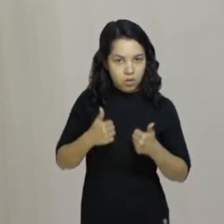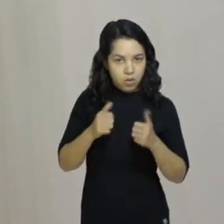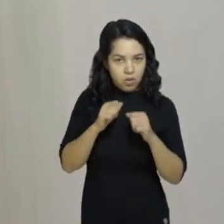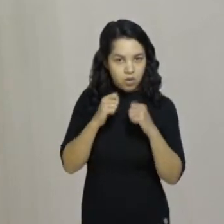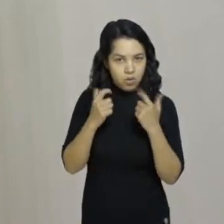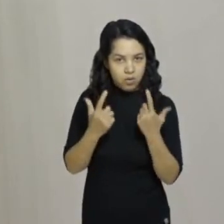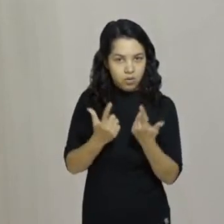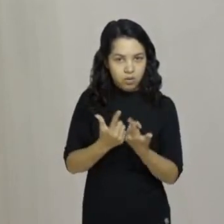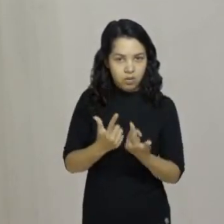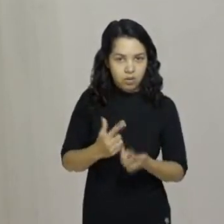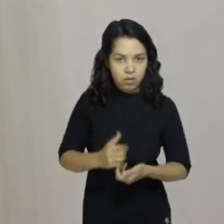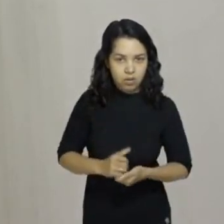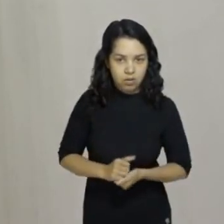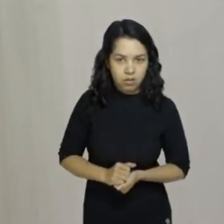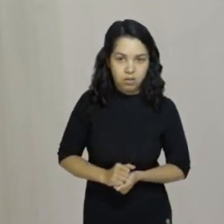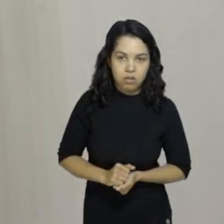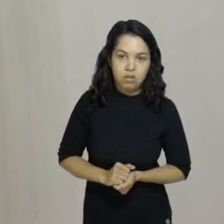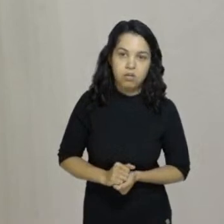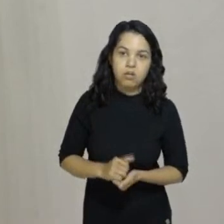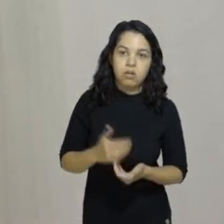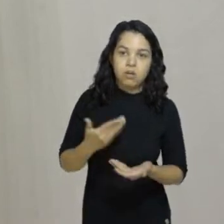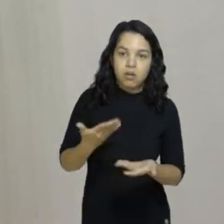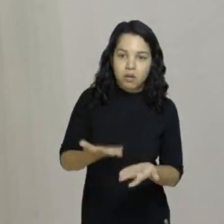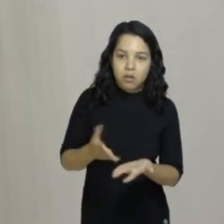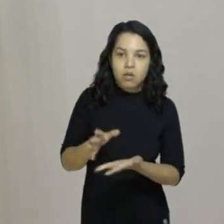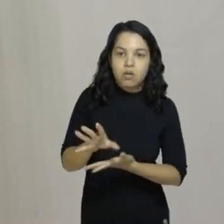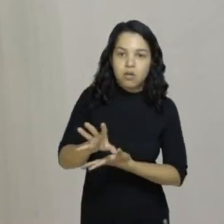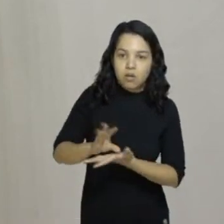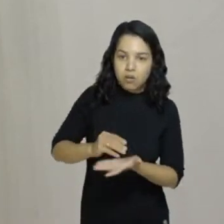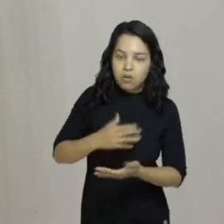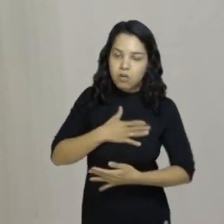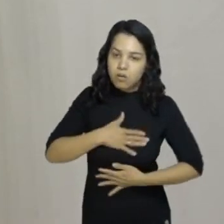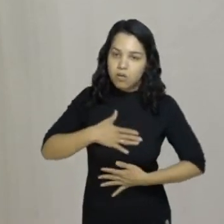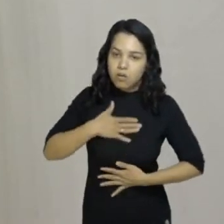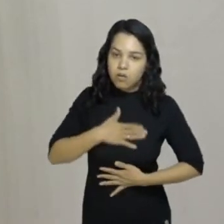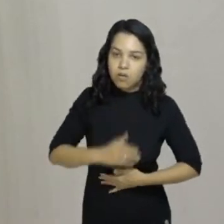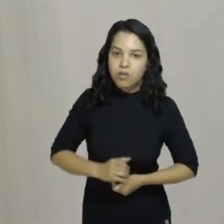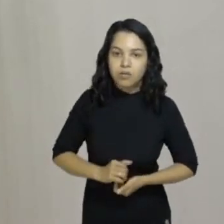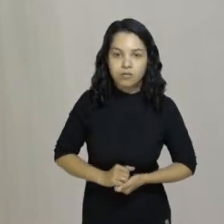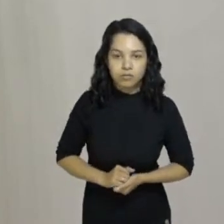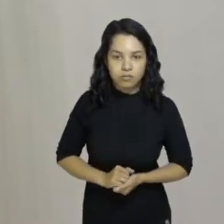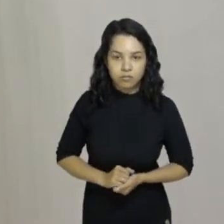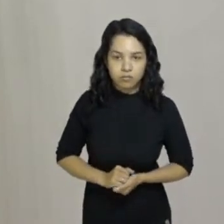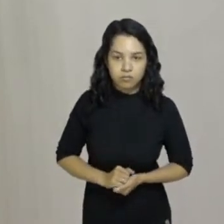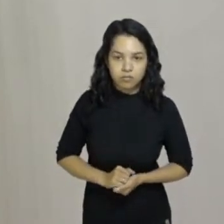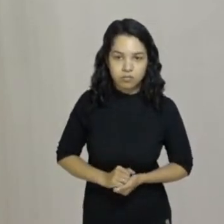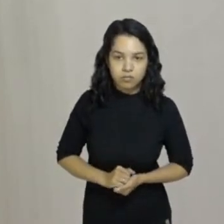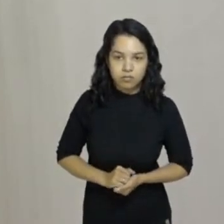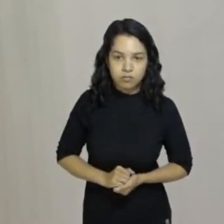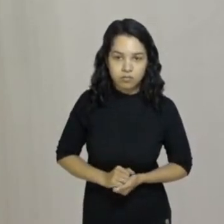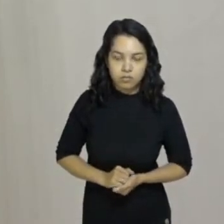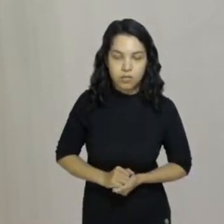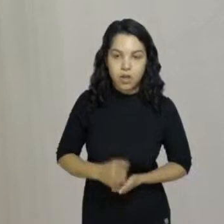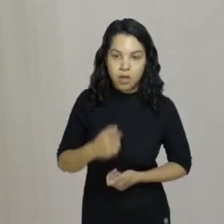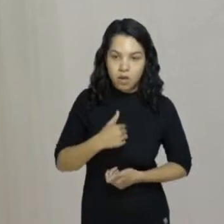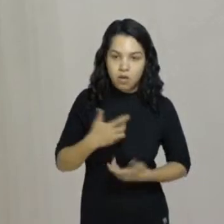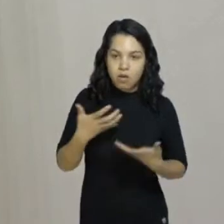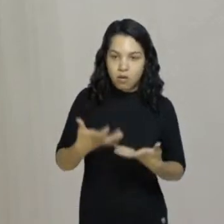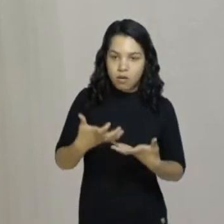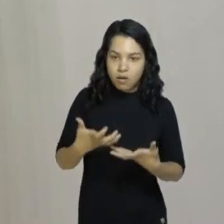Legislativa um prazer tá sendo preso por vossa excelência eu queria trazer aqui uma pequena